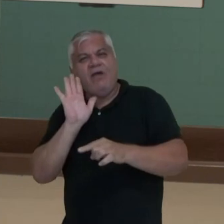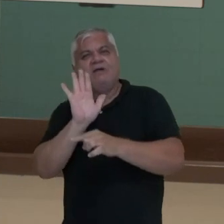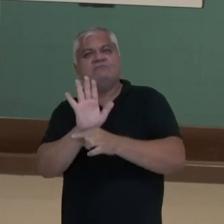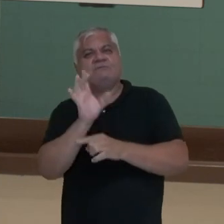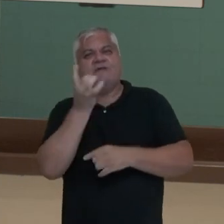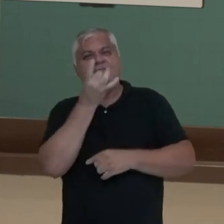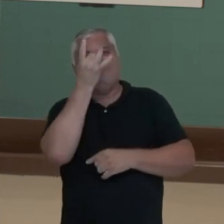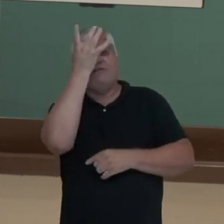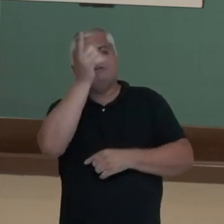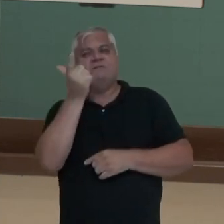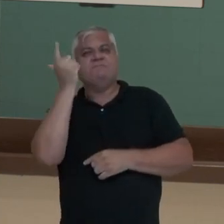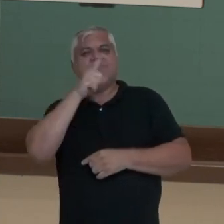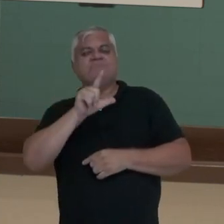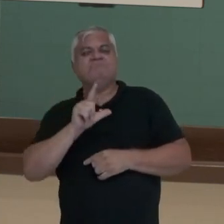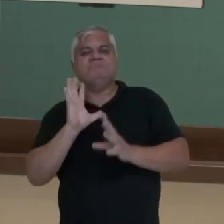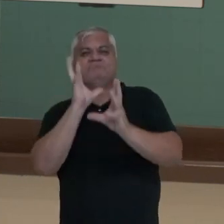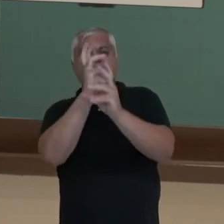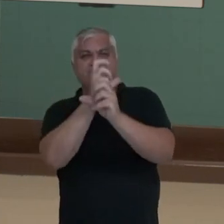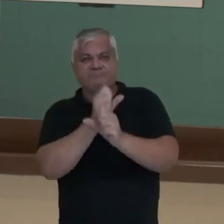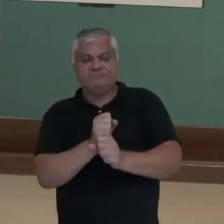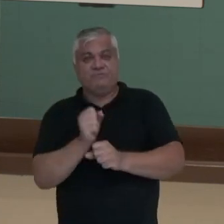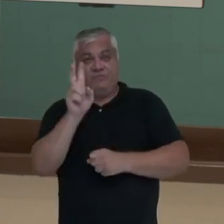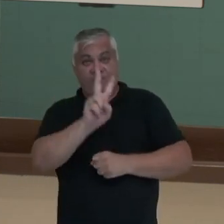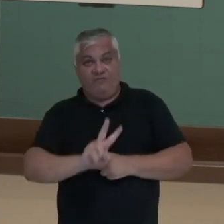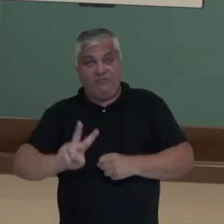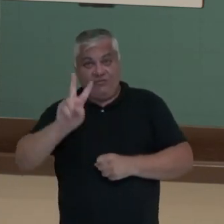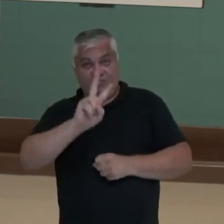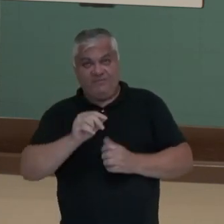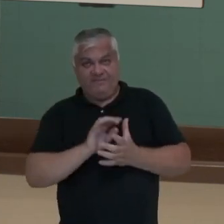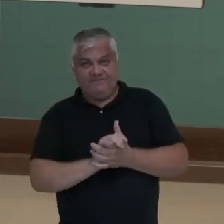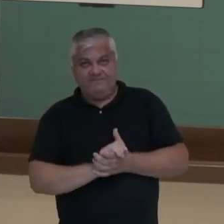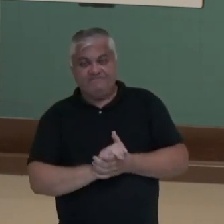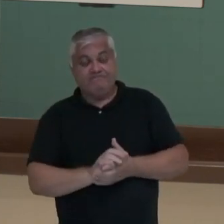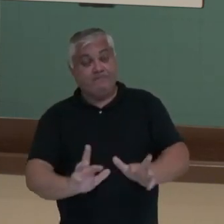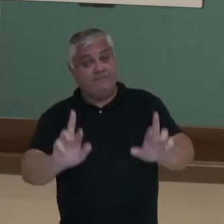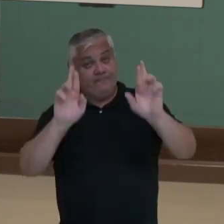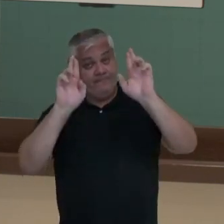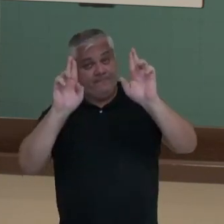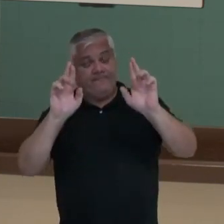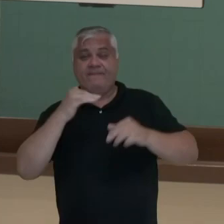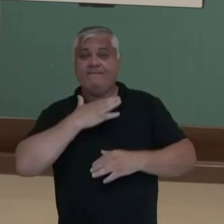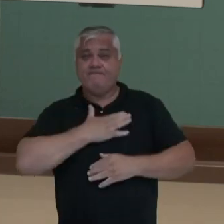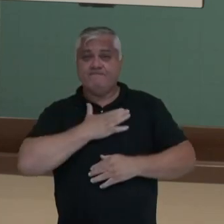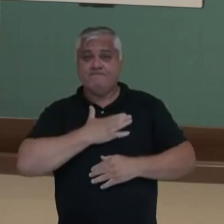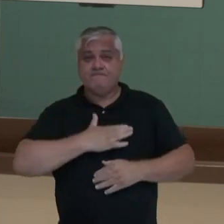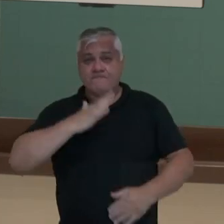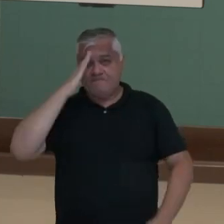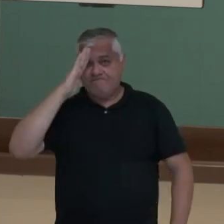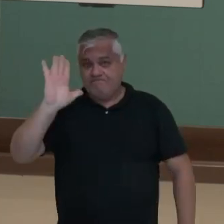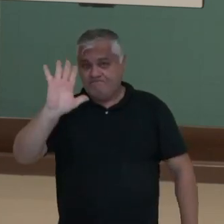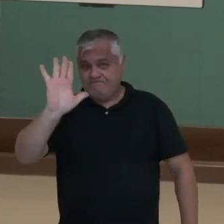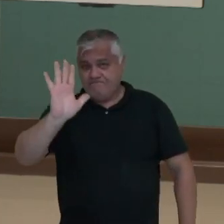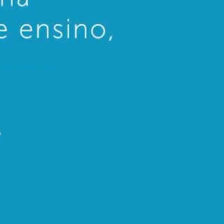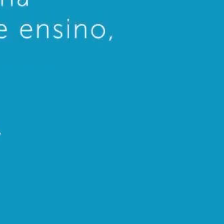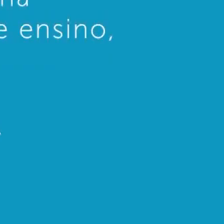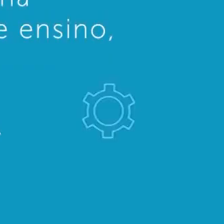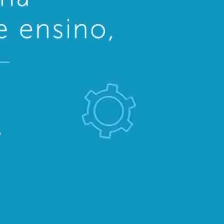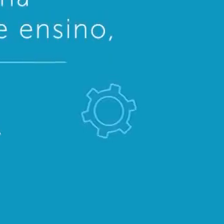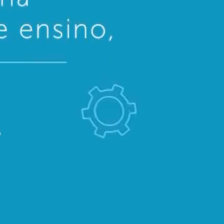bastante para estimar qual que seria o volume de um tronco. Espero que vocês tenham gostado. e até breve, pessoal.